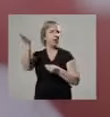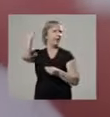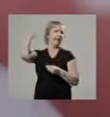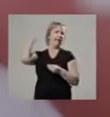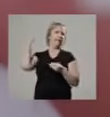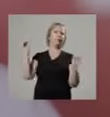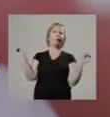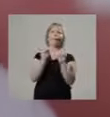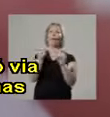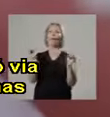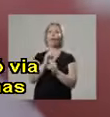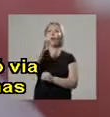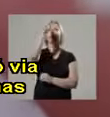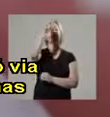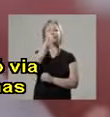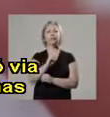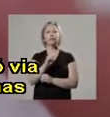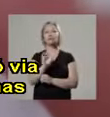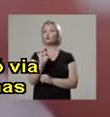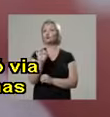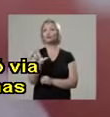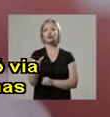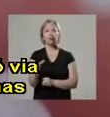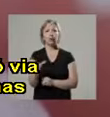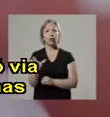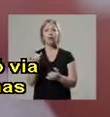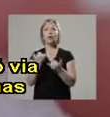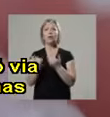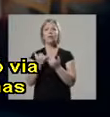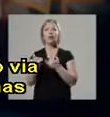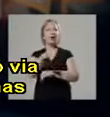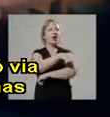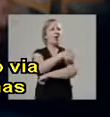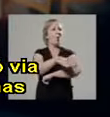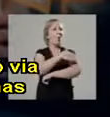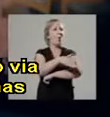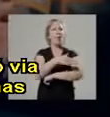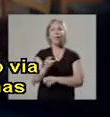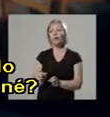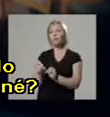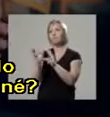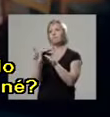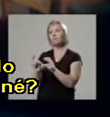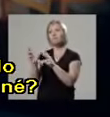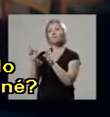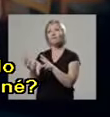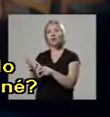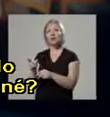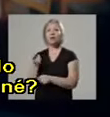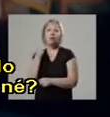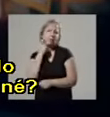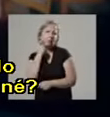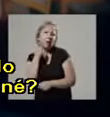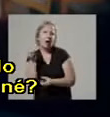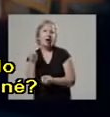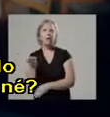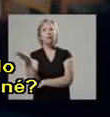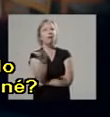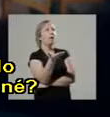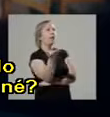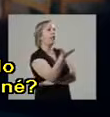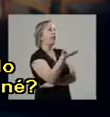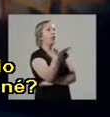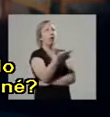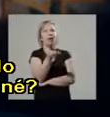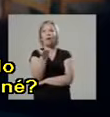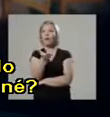Não se tinha nada praticamente naquela época, você só via deficiente nas esquinas da rua, ou vendendo